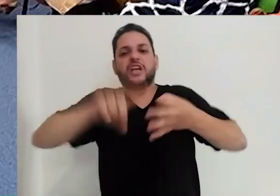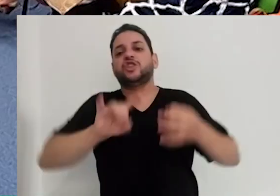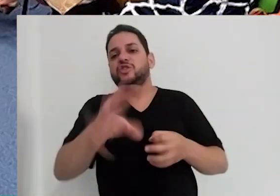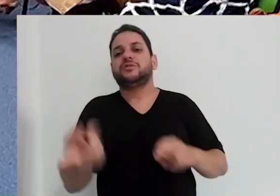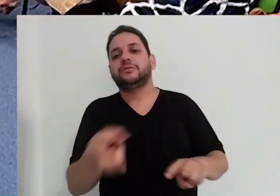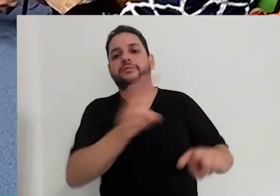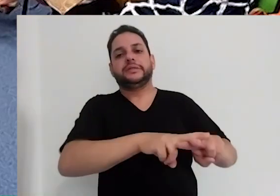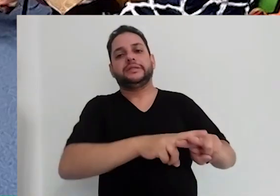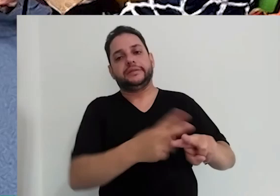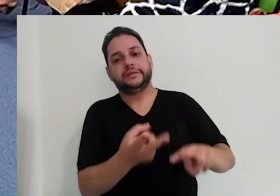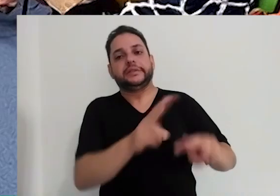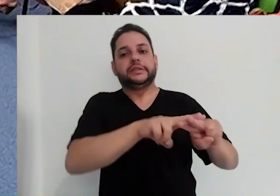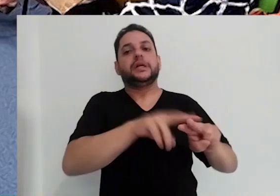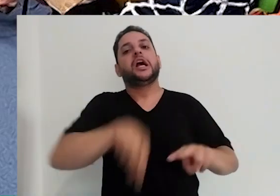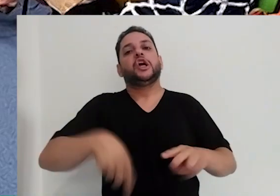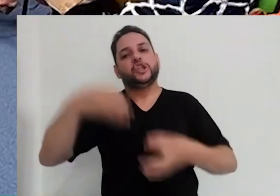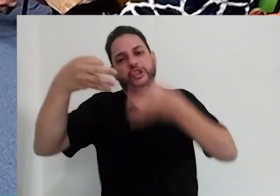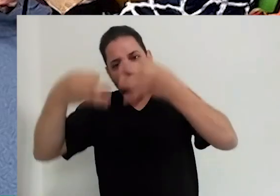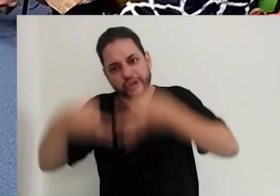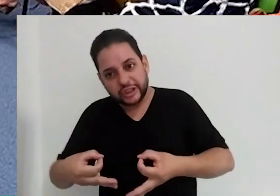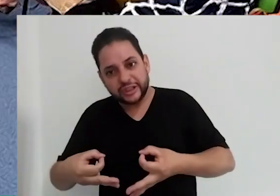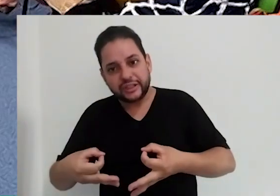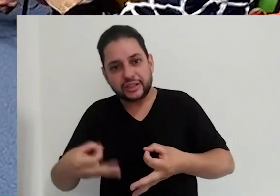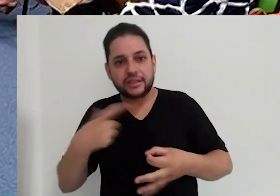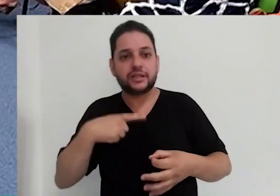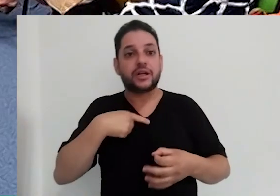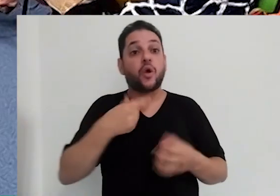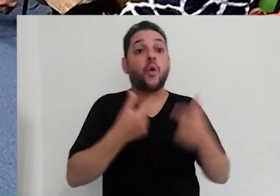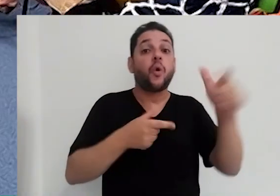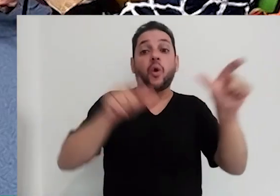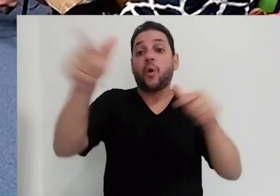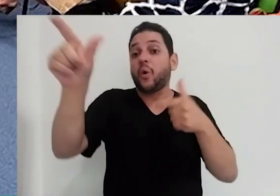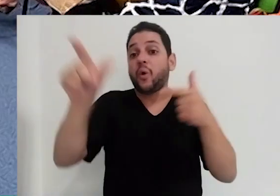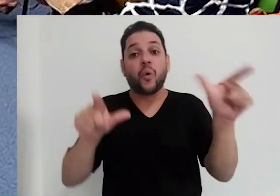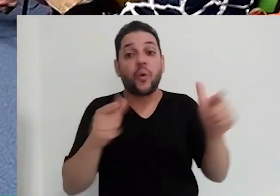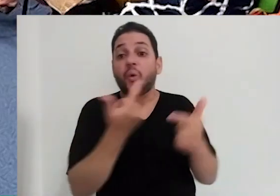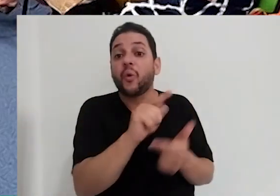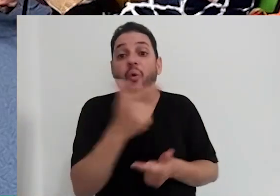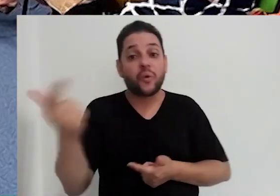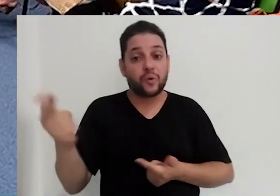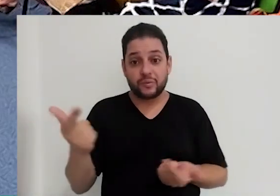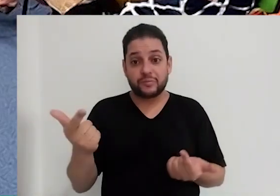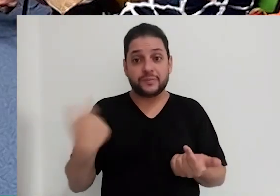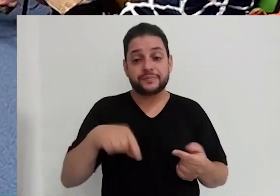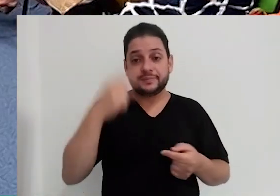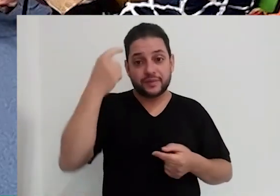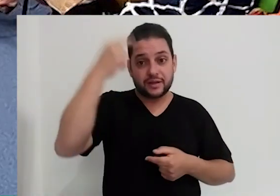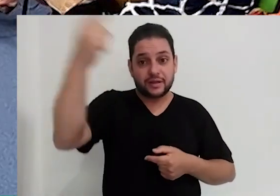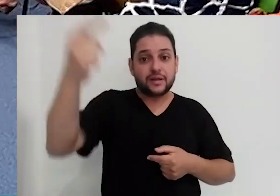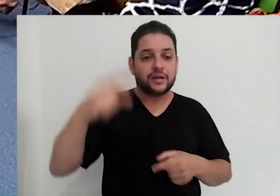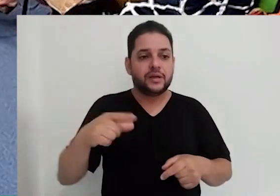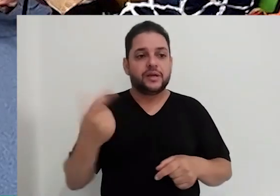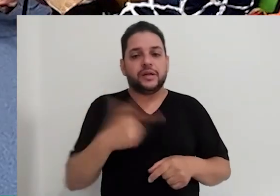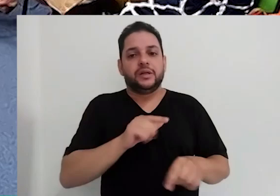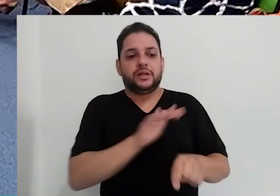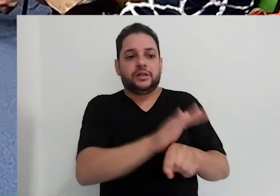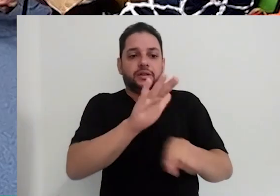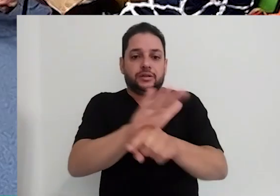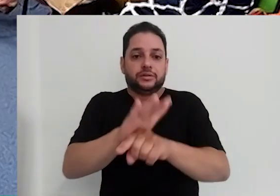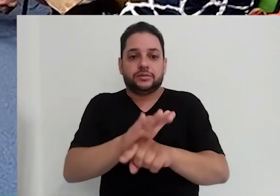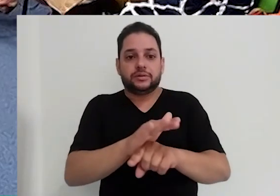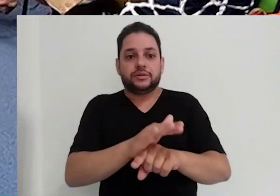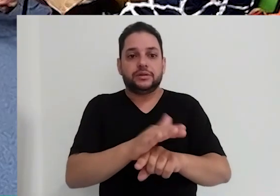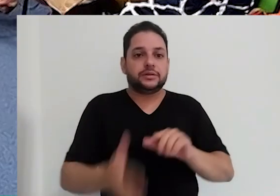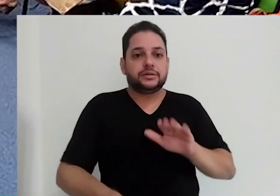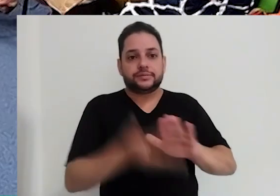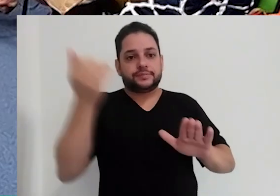você tentar implementar alguma outra solução você tá livrando a pessoa da da punição e tem muitas